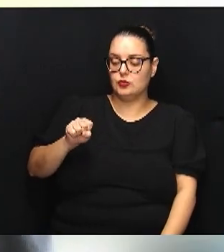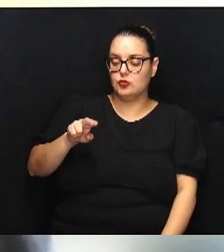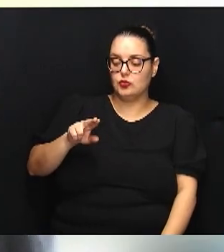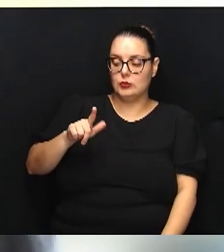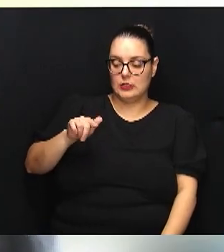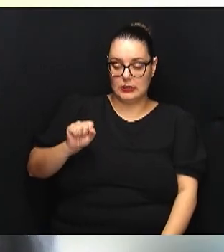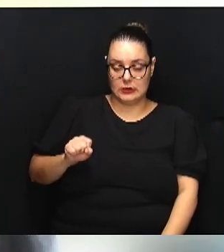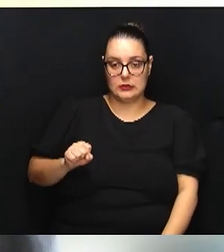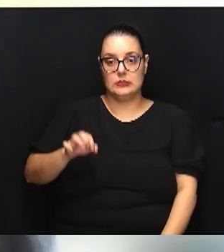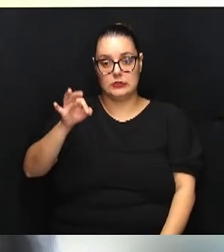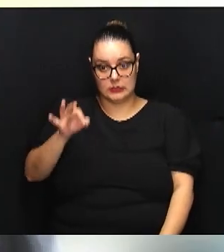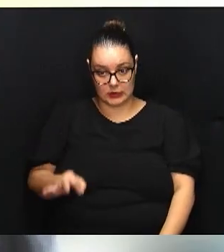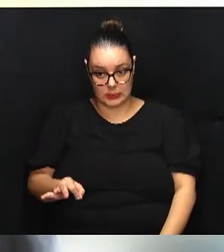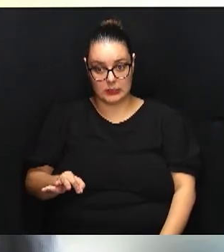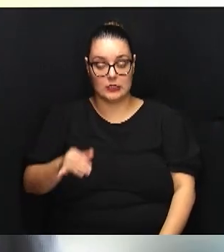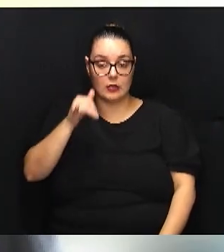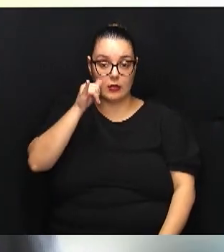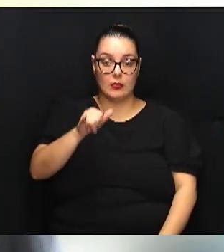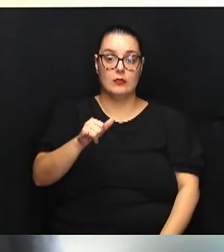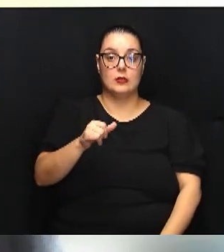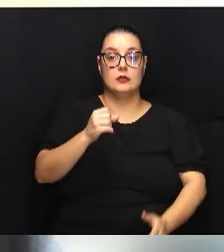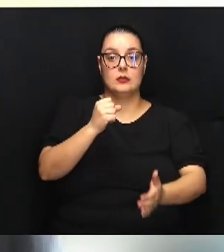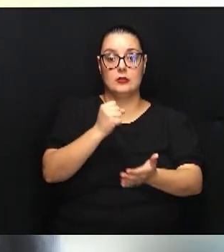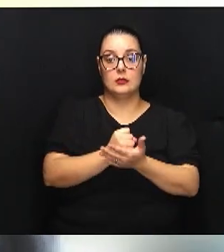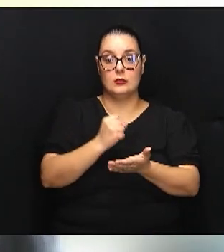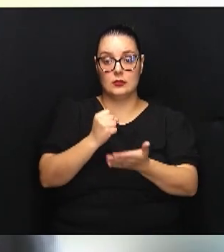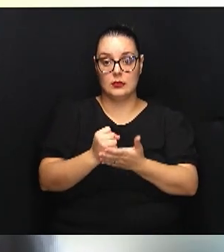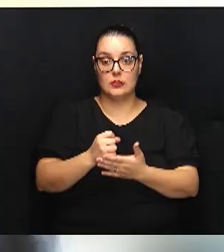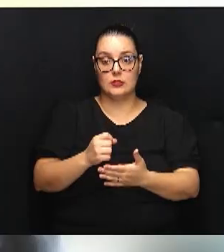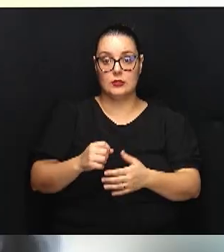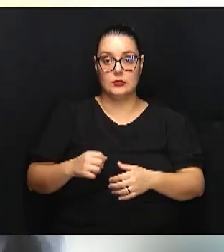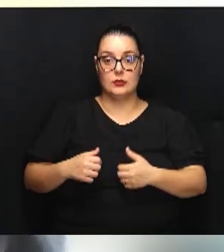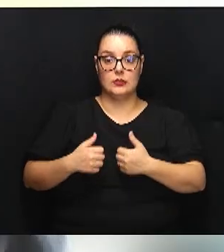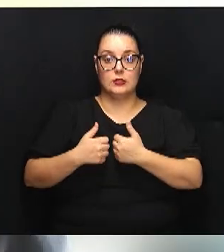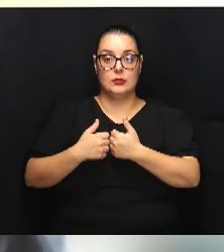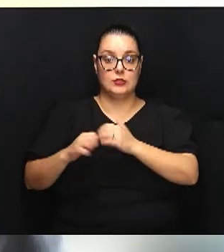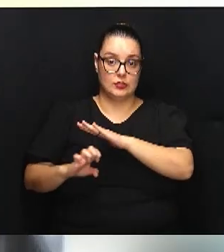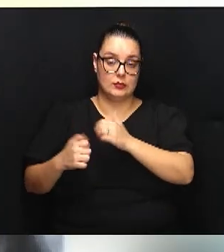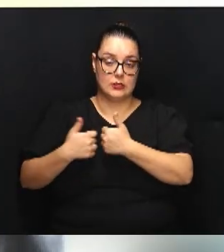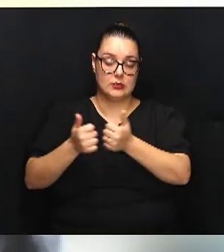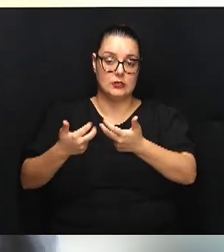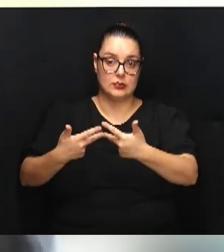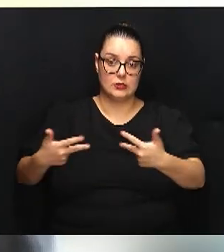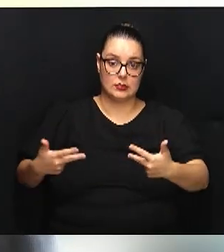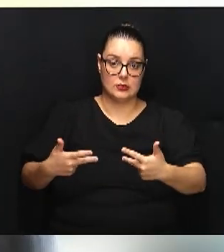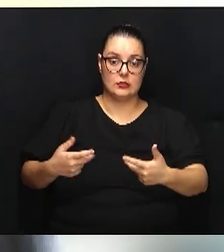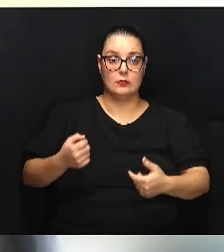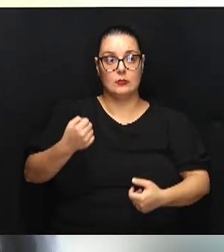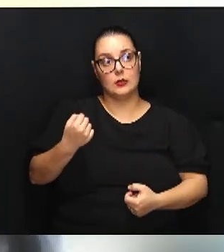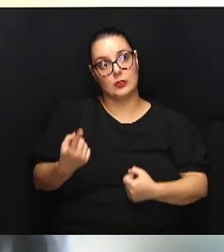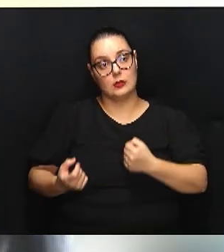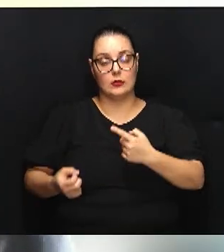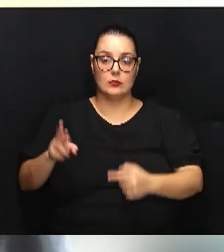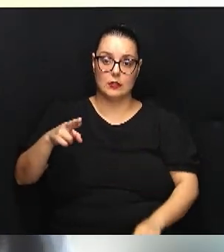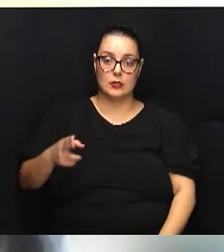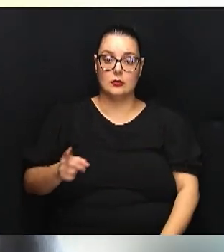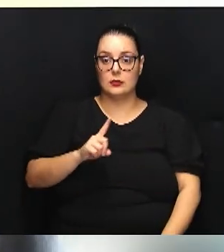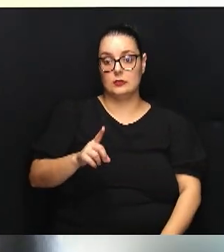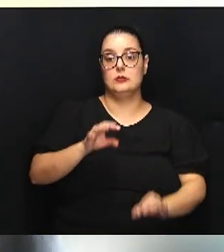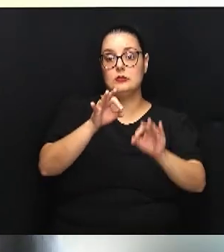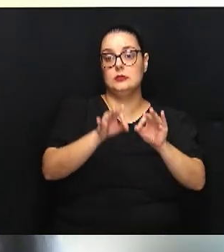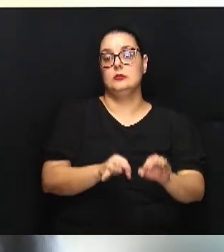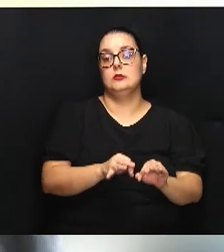robustas, evitam, né, a contratação de transporte, de transportadores, que talvez por uma razão